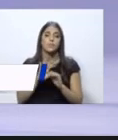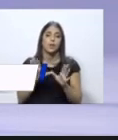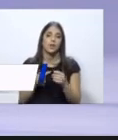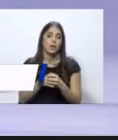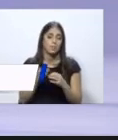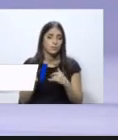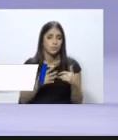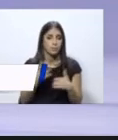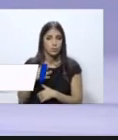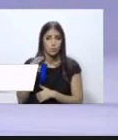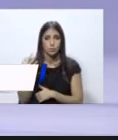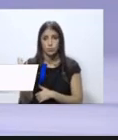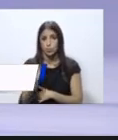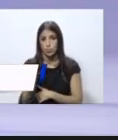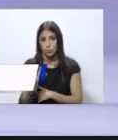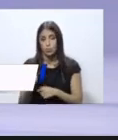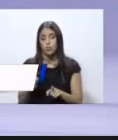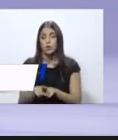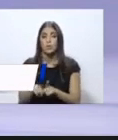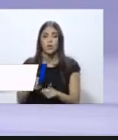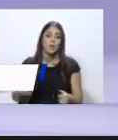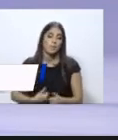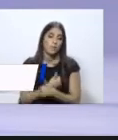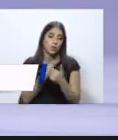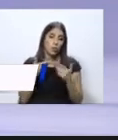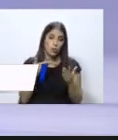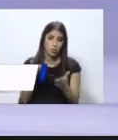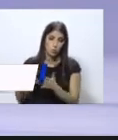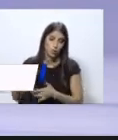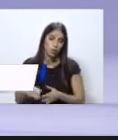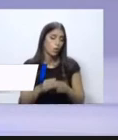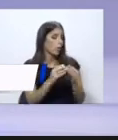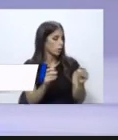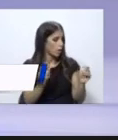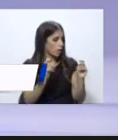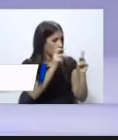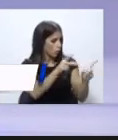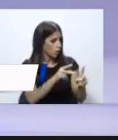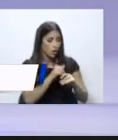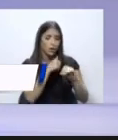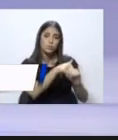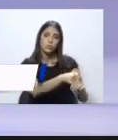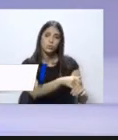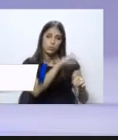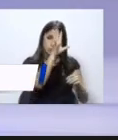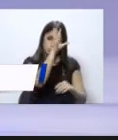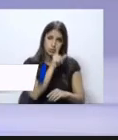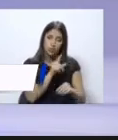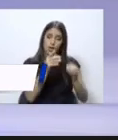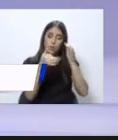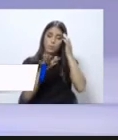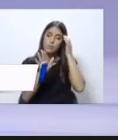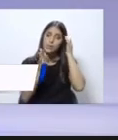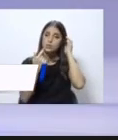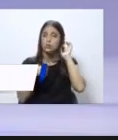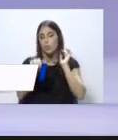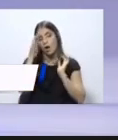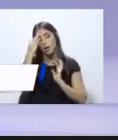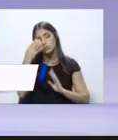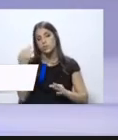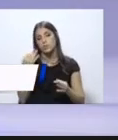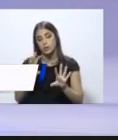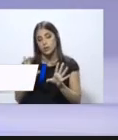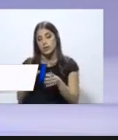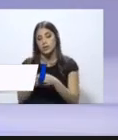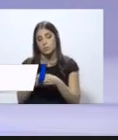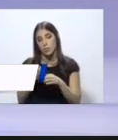Clube Porto, muito melhor servido, sem pôr em causa a qualidade dos restantes jogadores do Famalicão na última temporada, acho que pode realmente confirmar-se